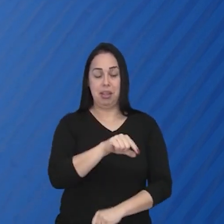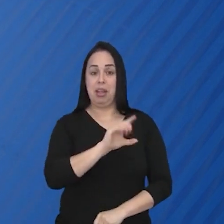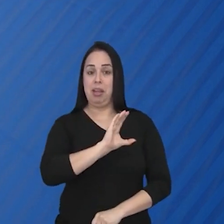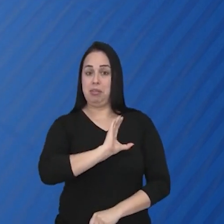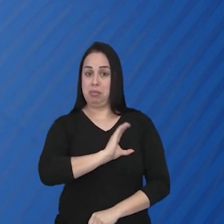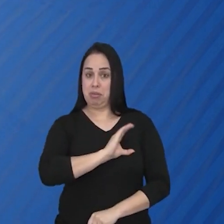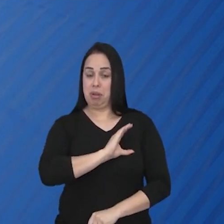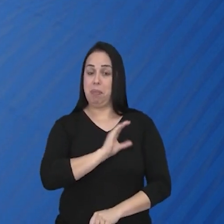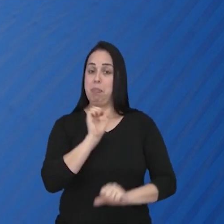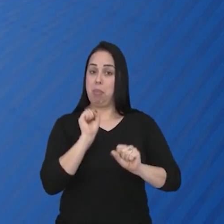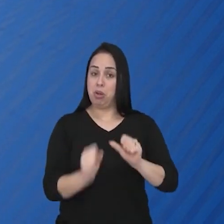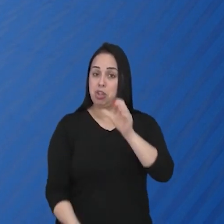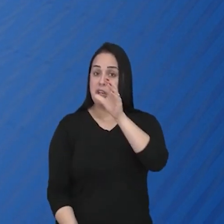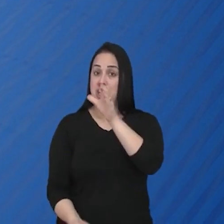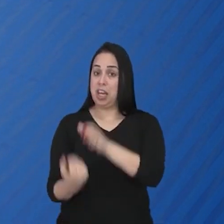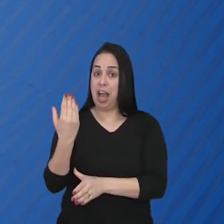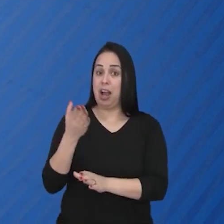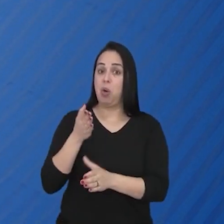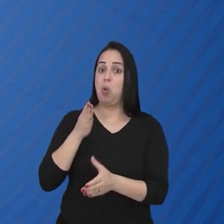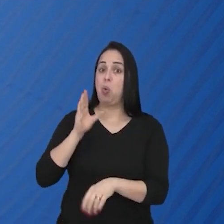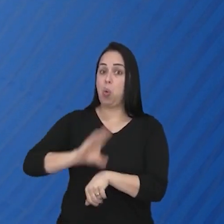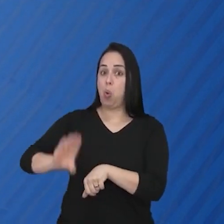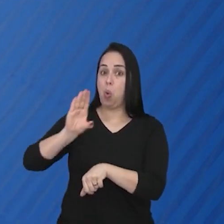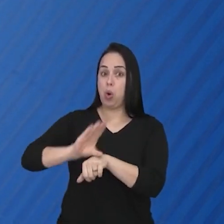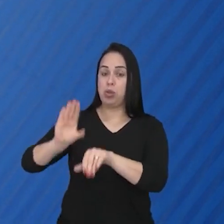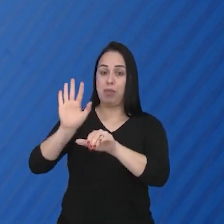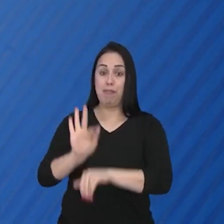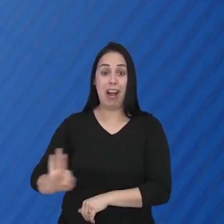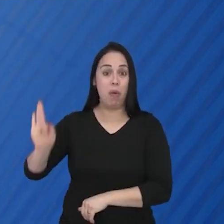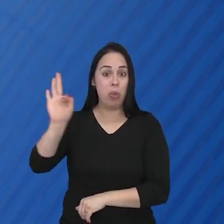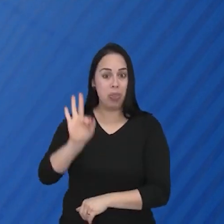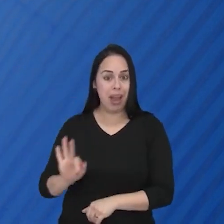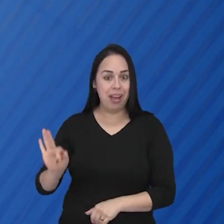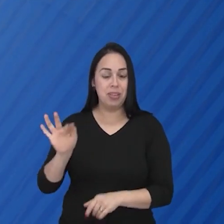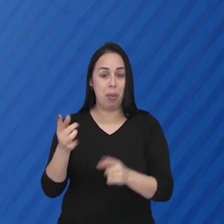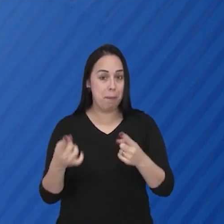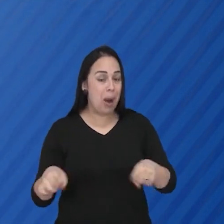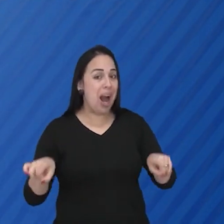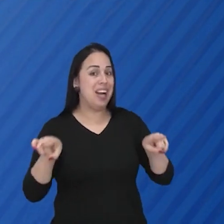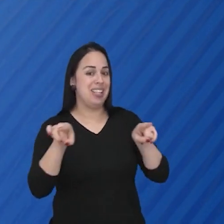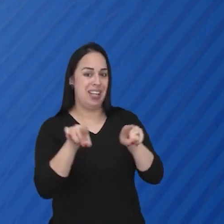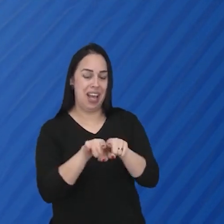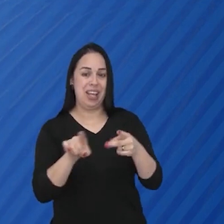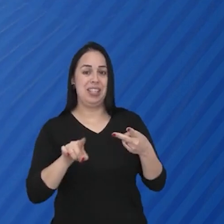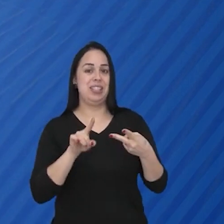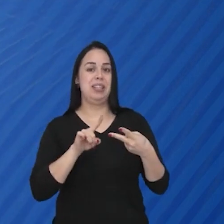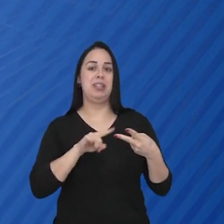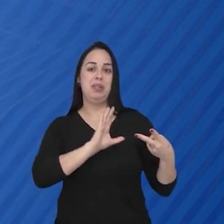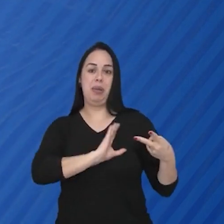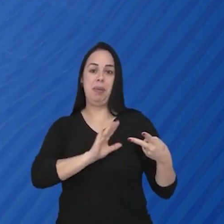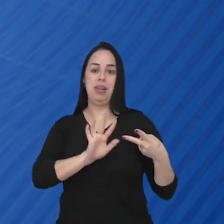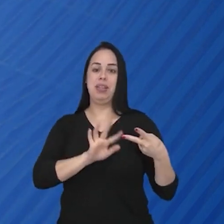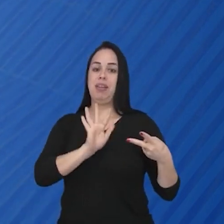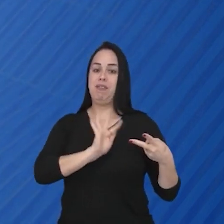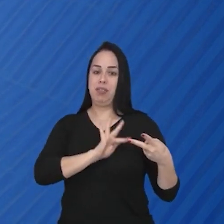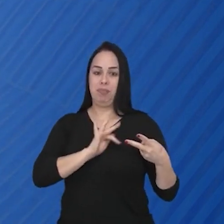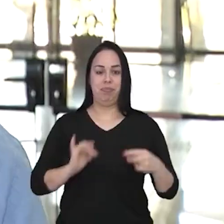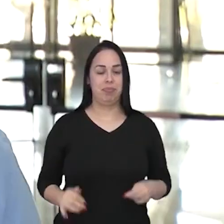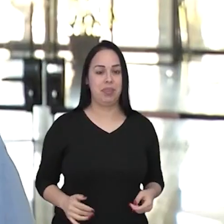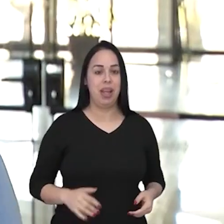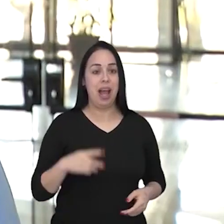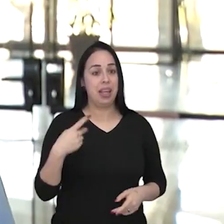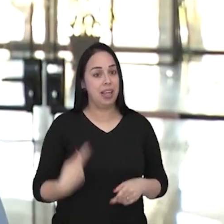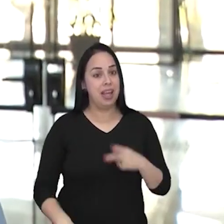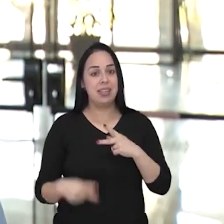que autoriza o poder público a implantar cursos de formação superior em parceria com o CEPAS e Fundas.